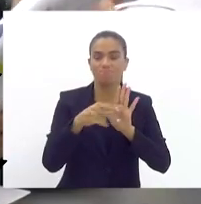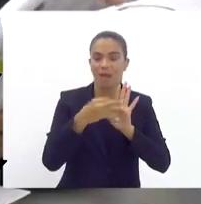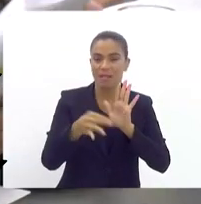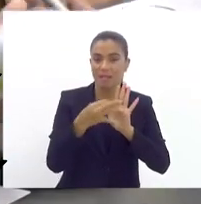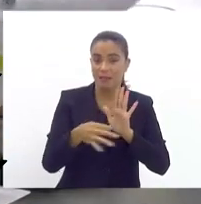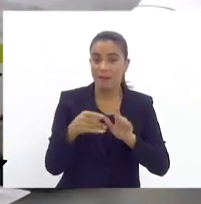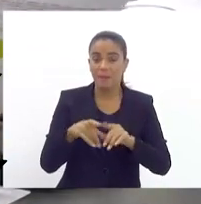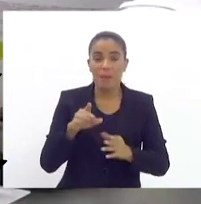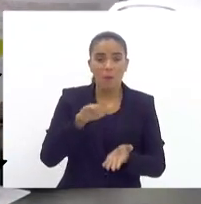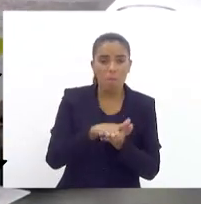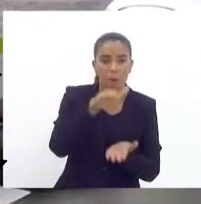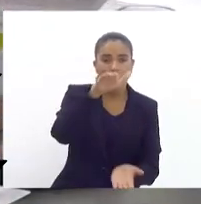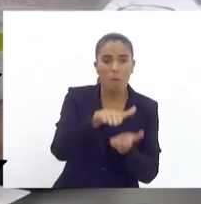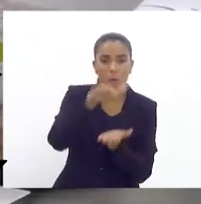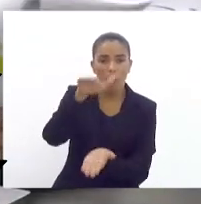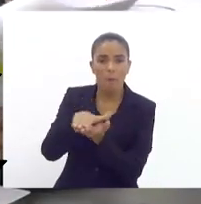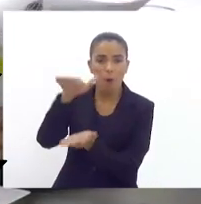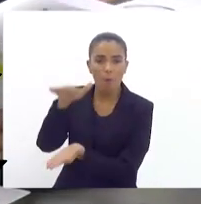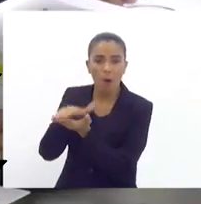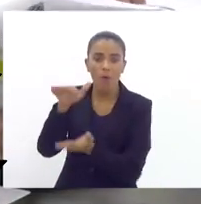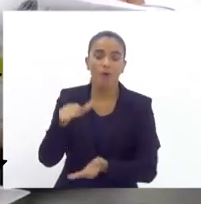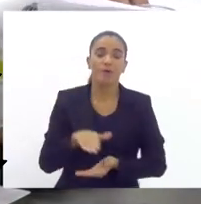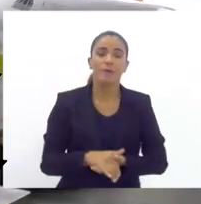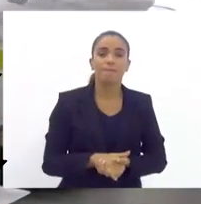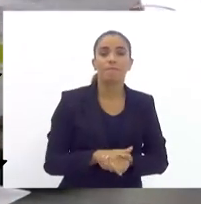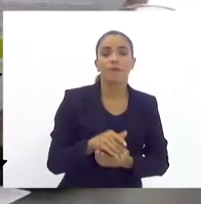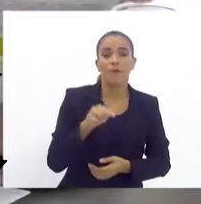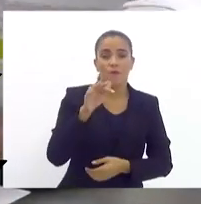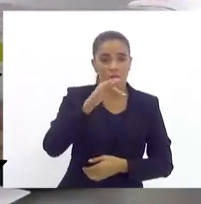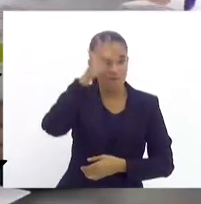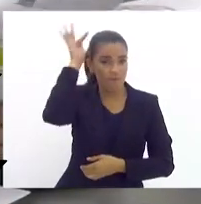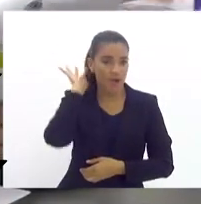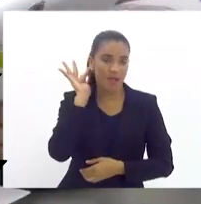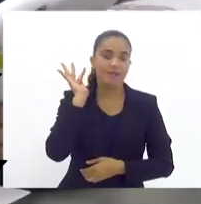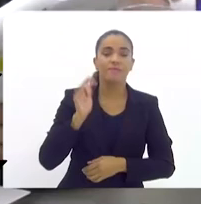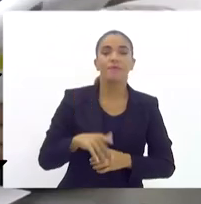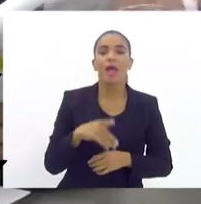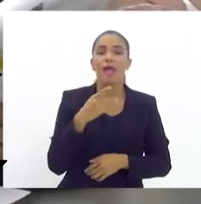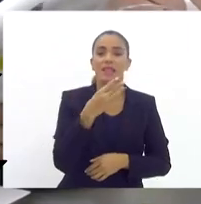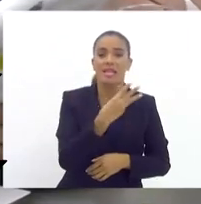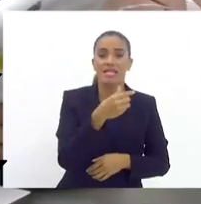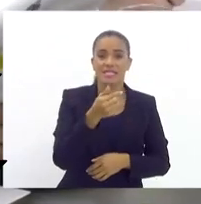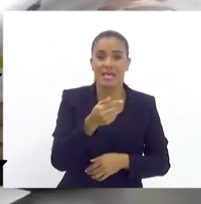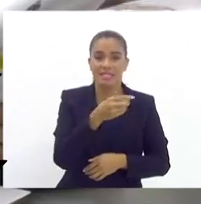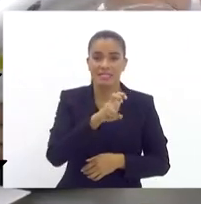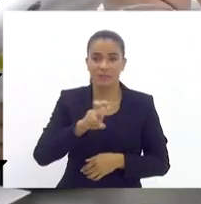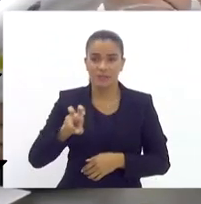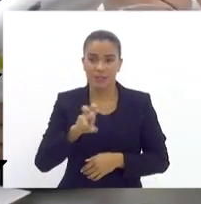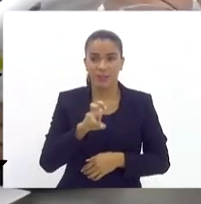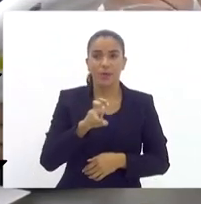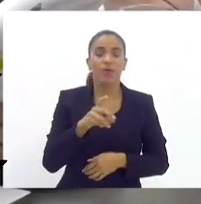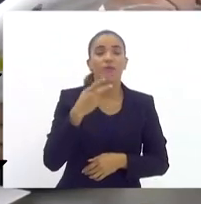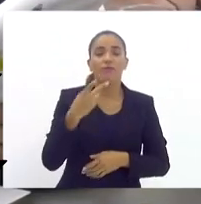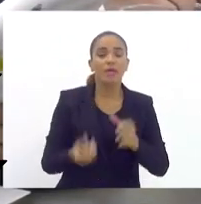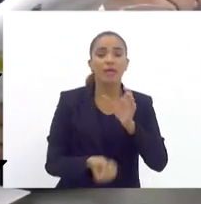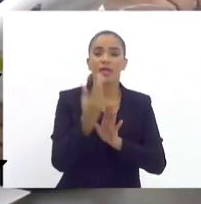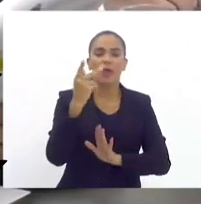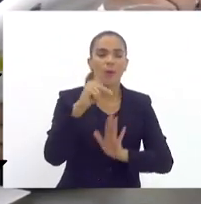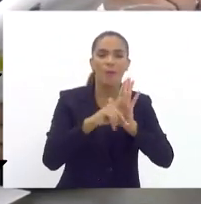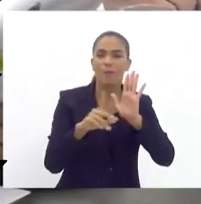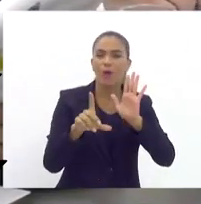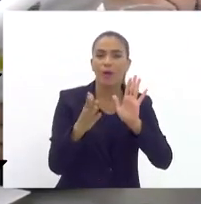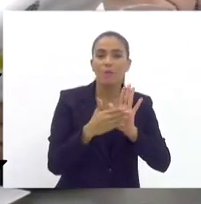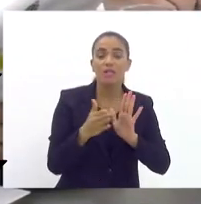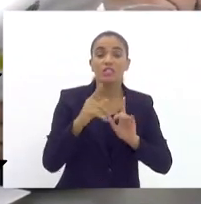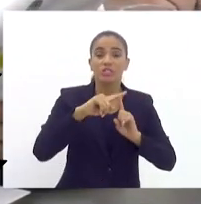de projeto de relatoria, deputado Fred Pacheco. É o PL 3755 de 21, de autoria do deputado Márcio Canella, que cria o programa Gestante